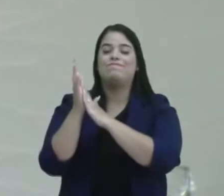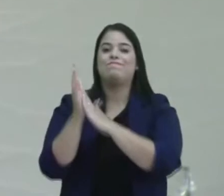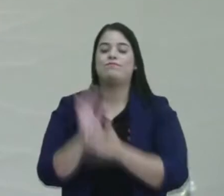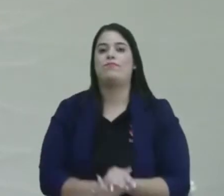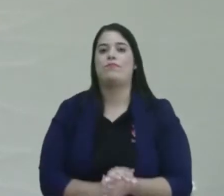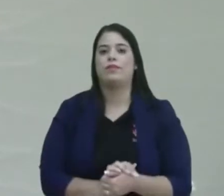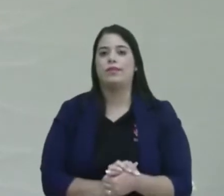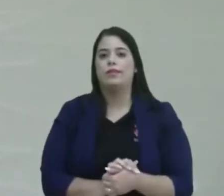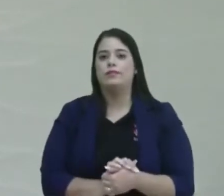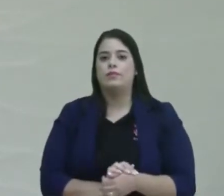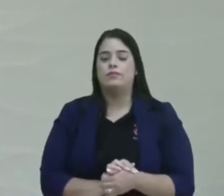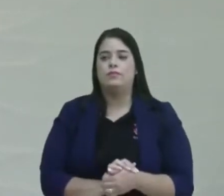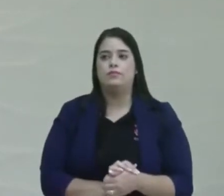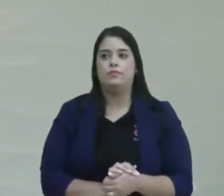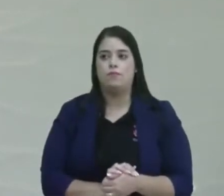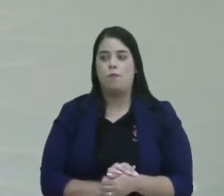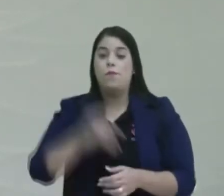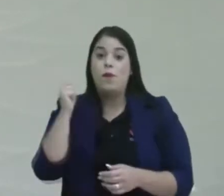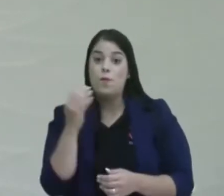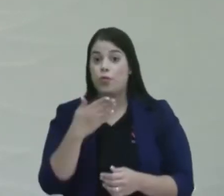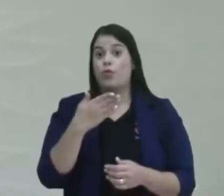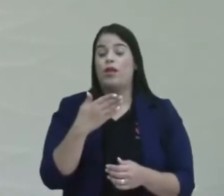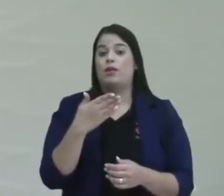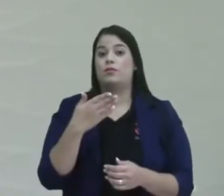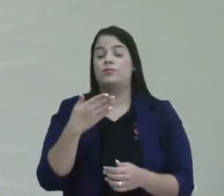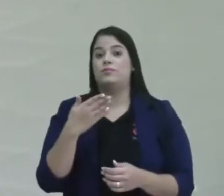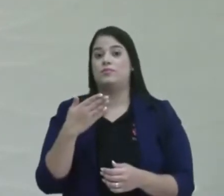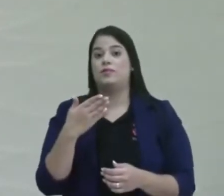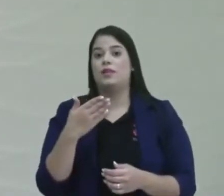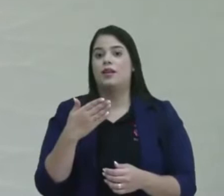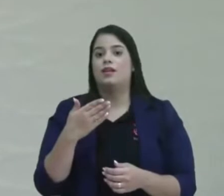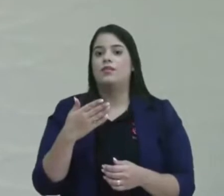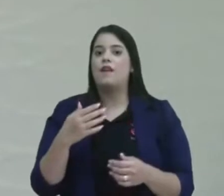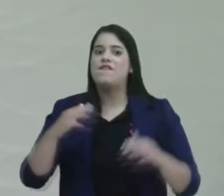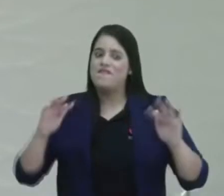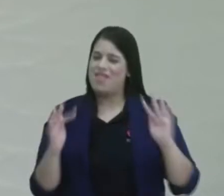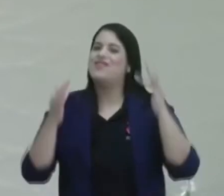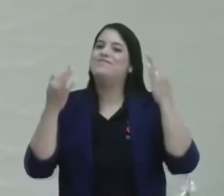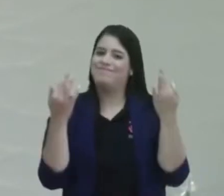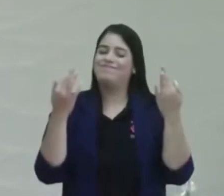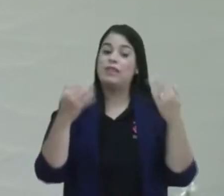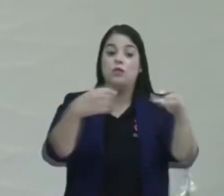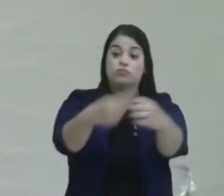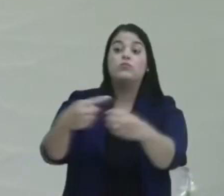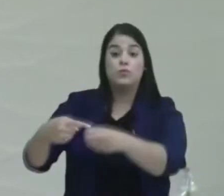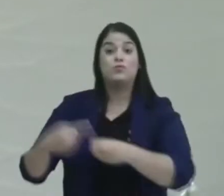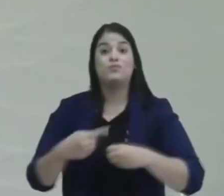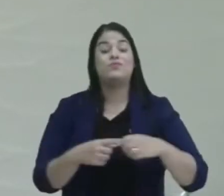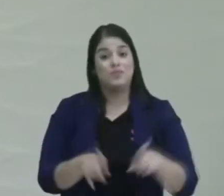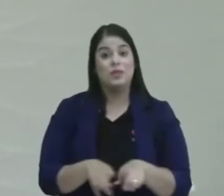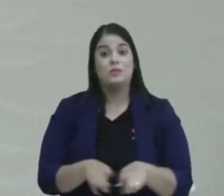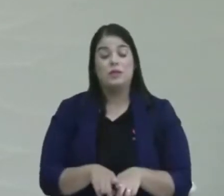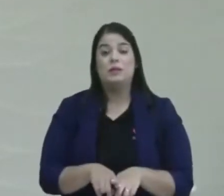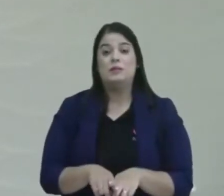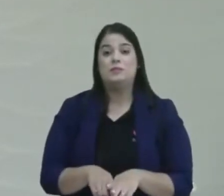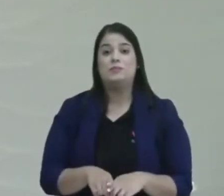primeira vez a oportunidade de também, né, tá se apresentando para outros municípios, né, porque tem representação de